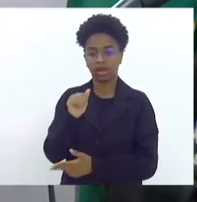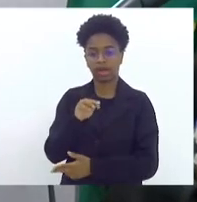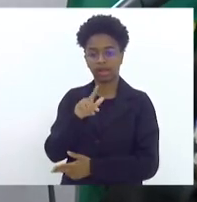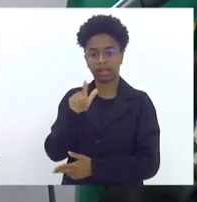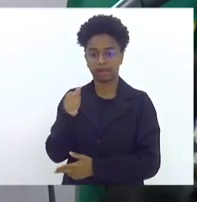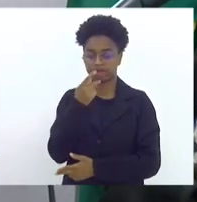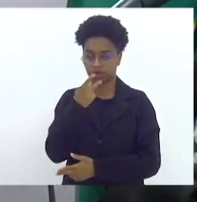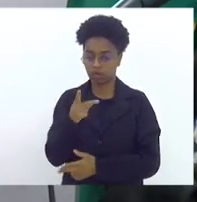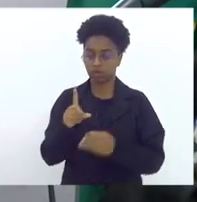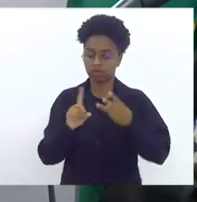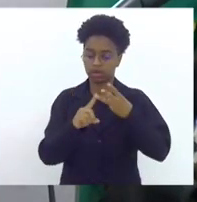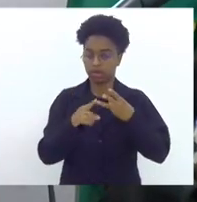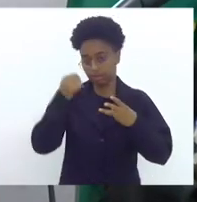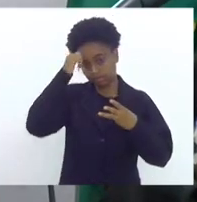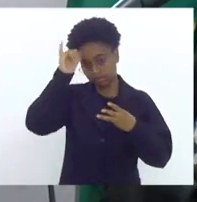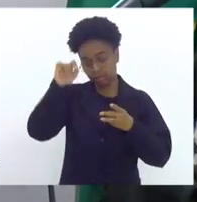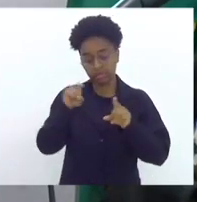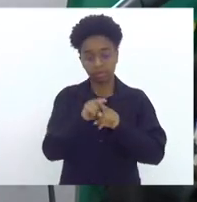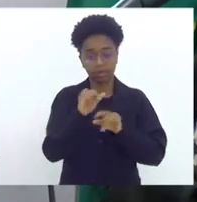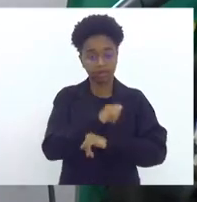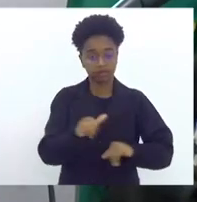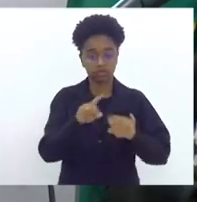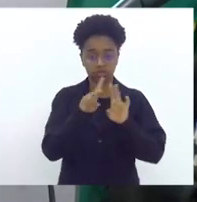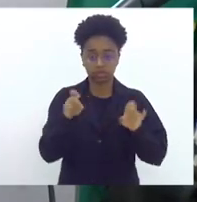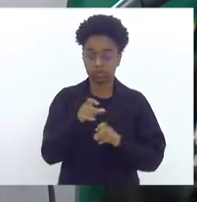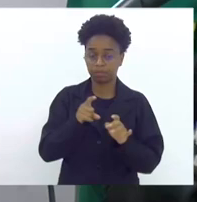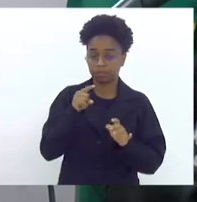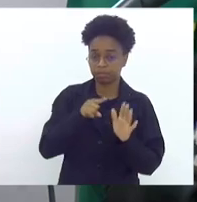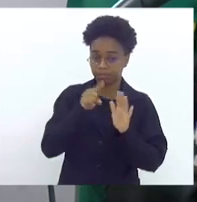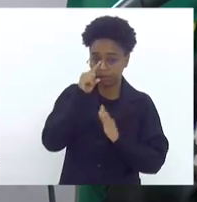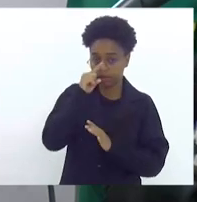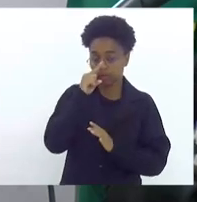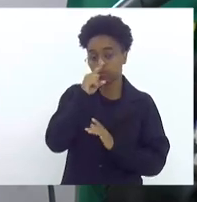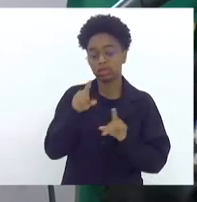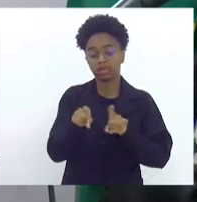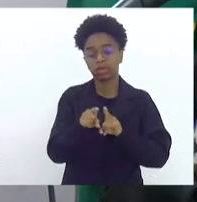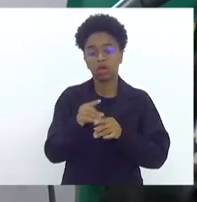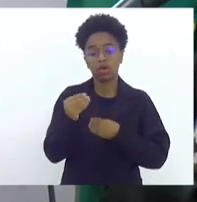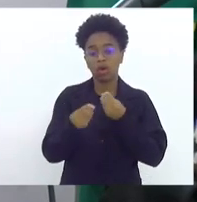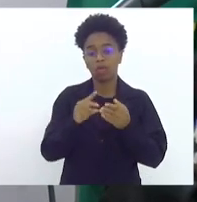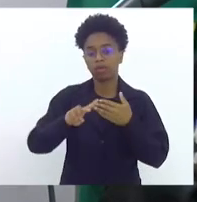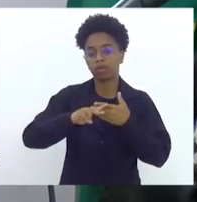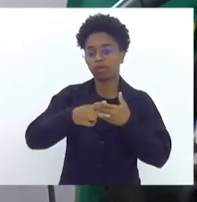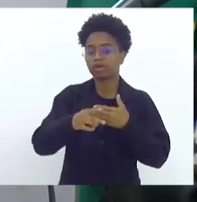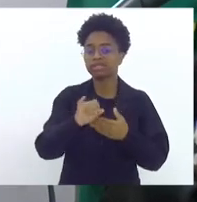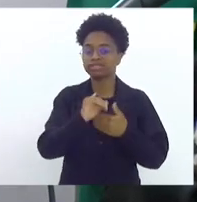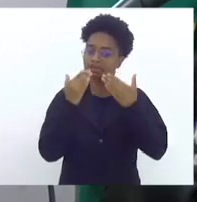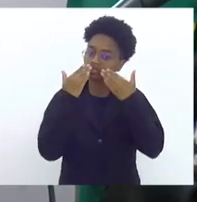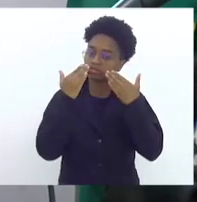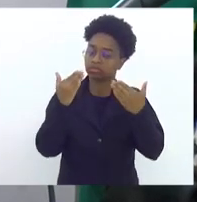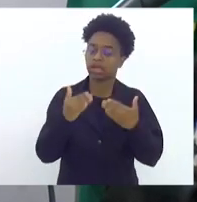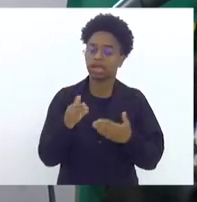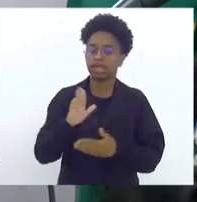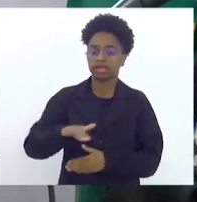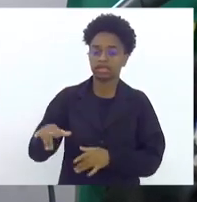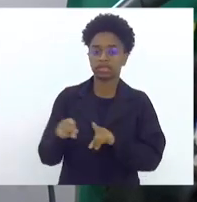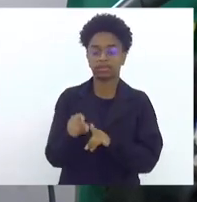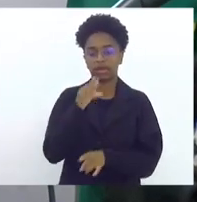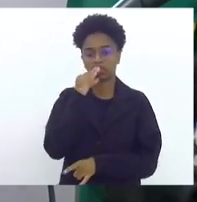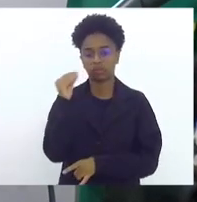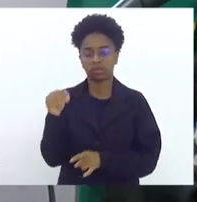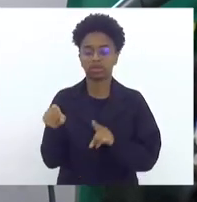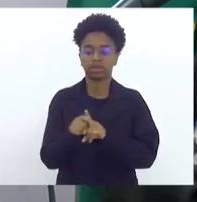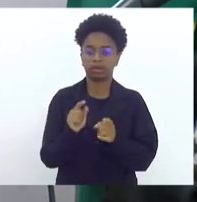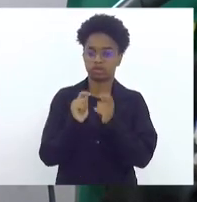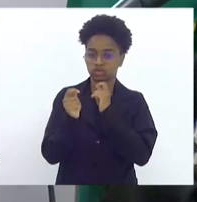e alertar sobre os perigos e possíveis consequências de Exposição excessivas sexualizadas inclusive de crianças e adolescentes e a fala do jornalista